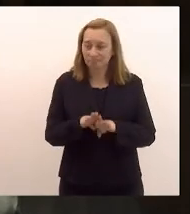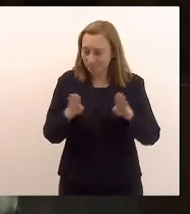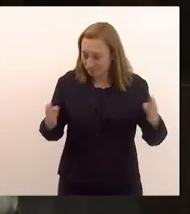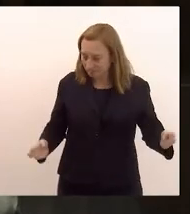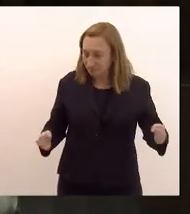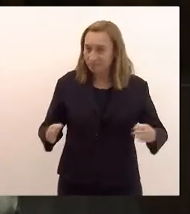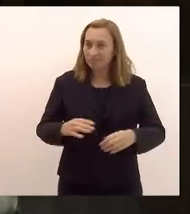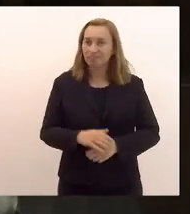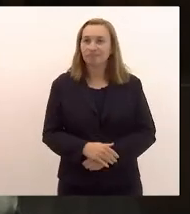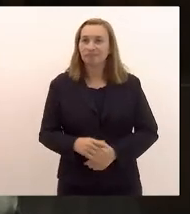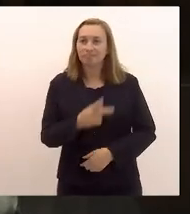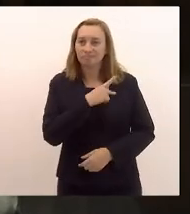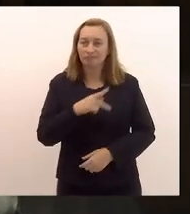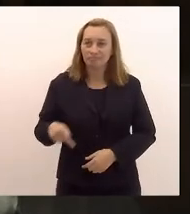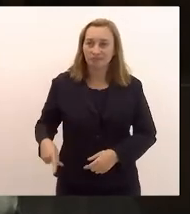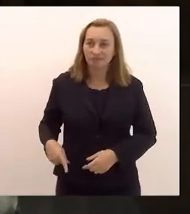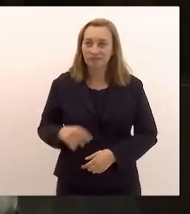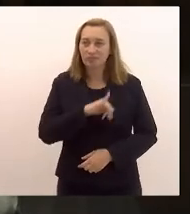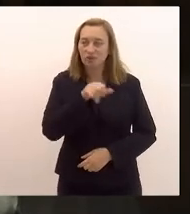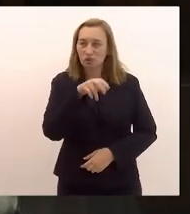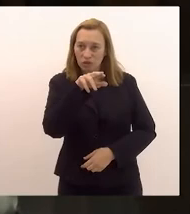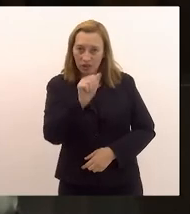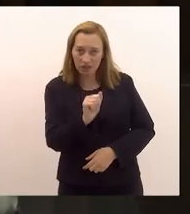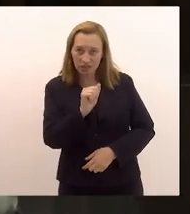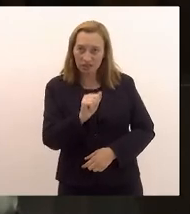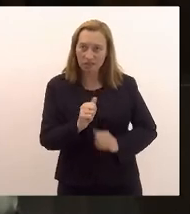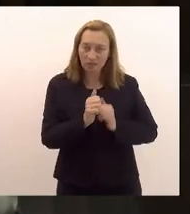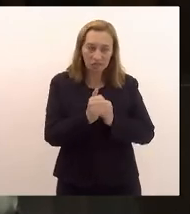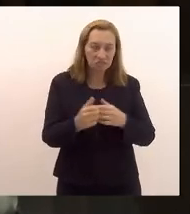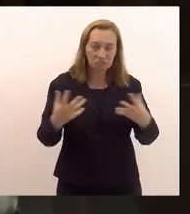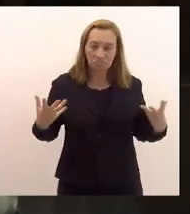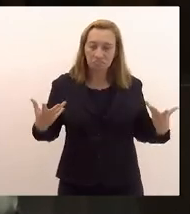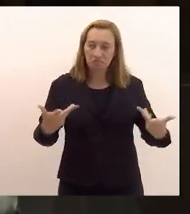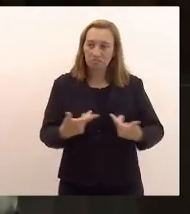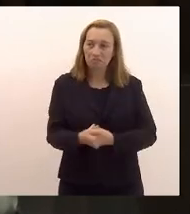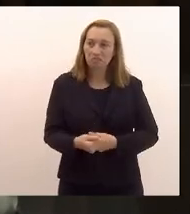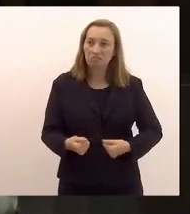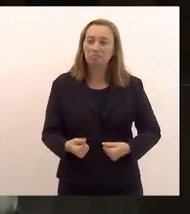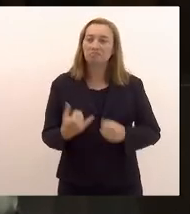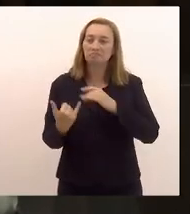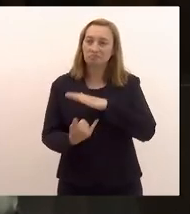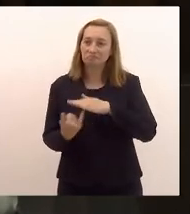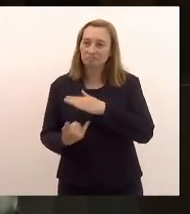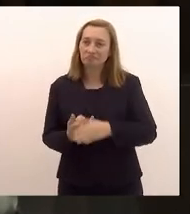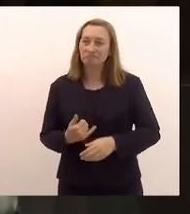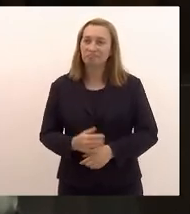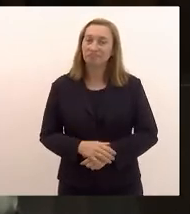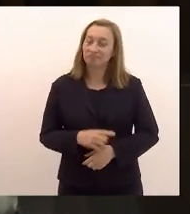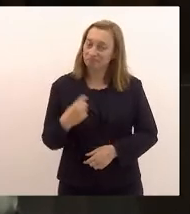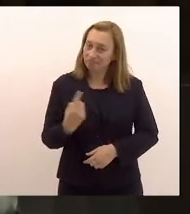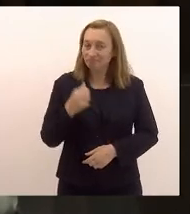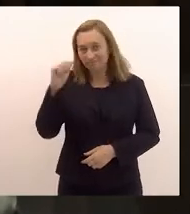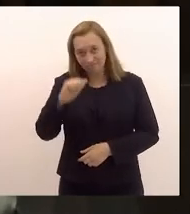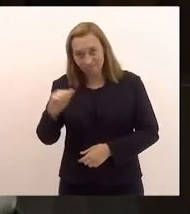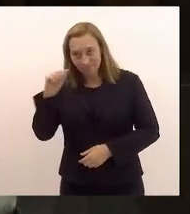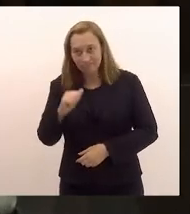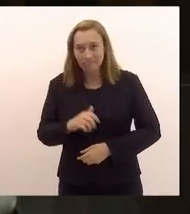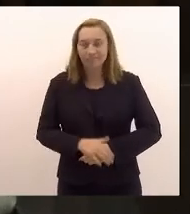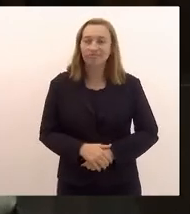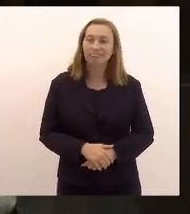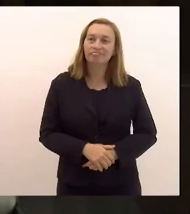na ordem a nossa presidenta Juliana Lins que vem conduzindo brilhantemente na descrição na nossa Associação